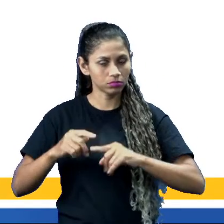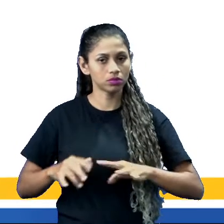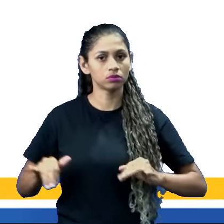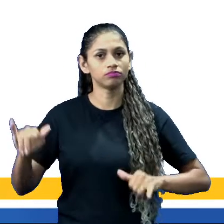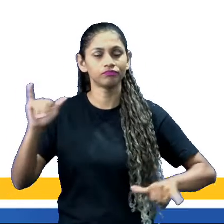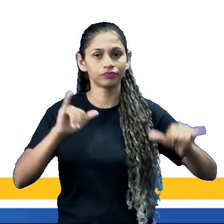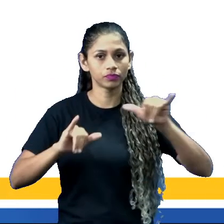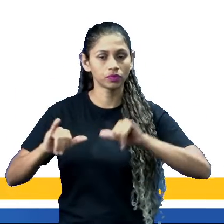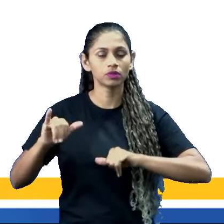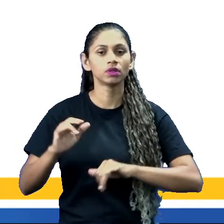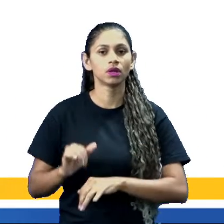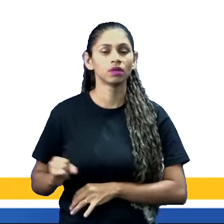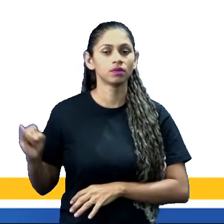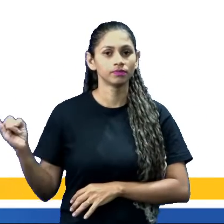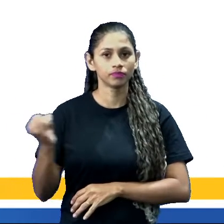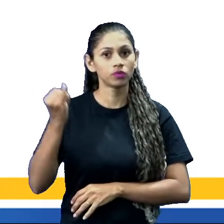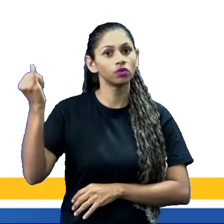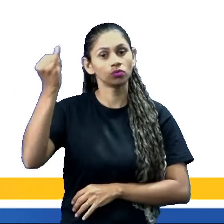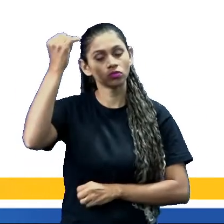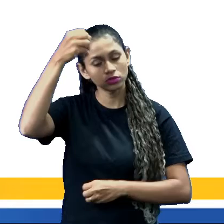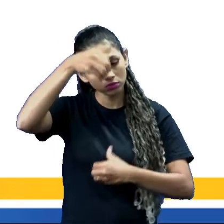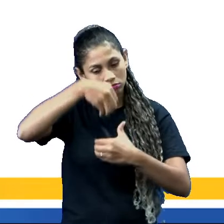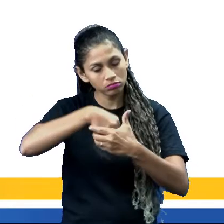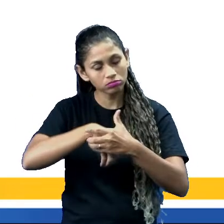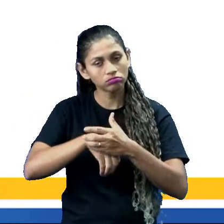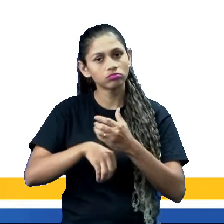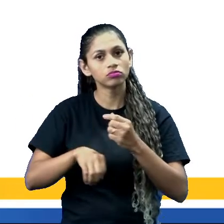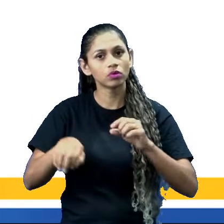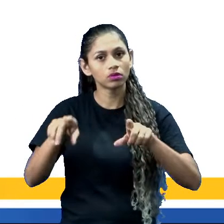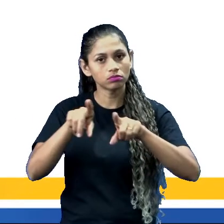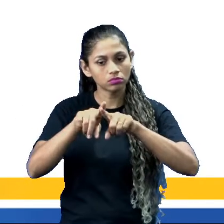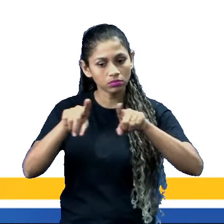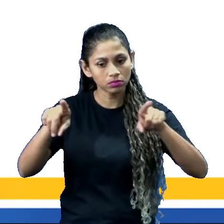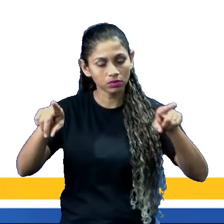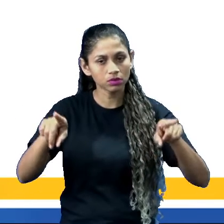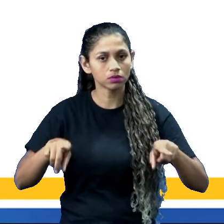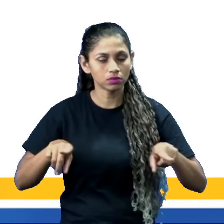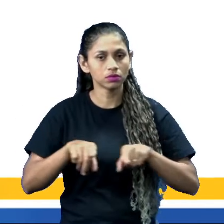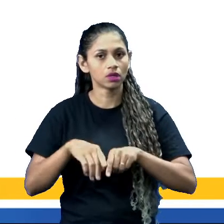muito importante aí, né, no laboratório ter esse tipo de capela de